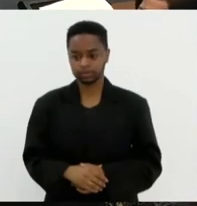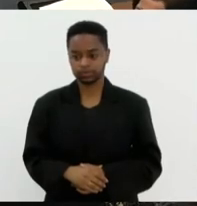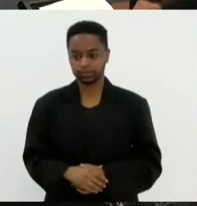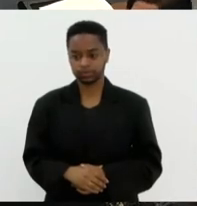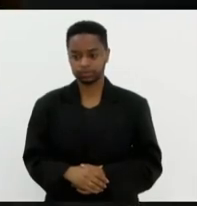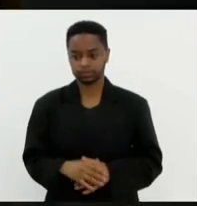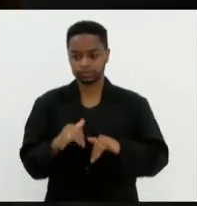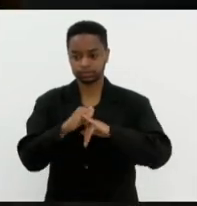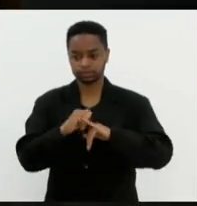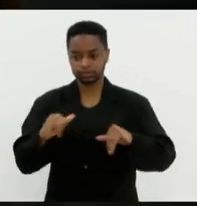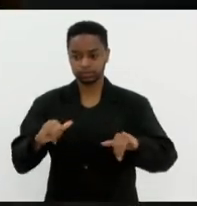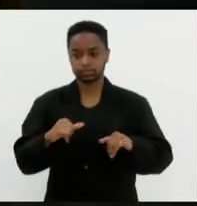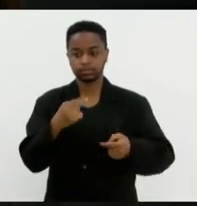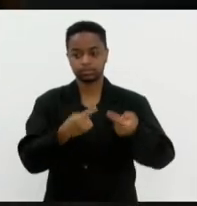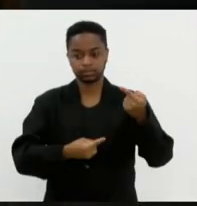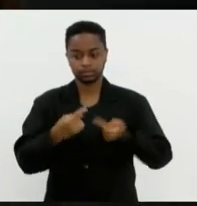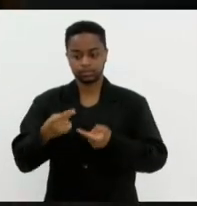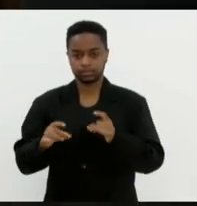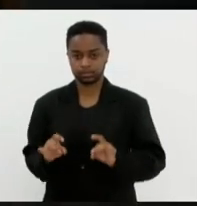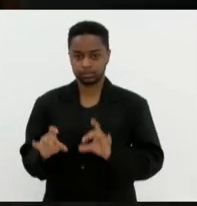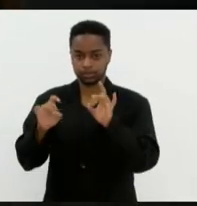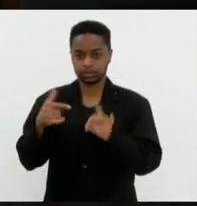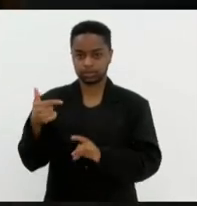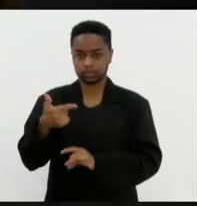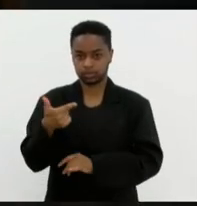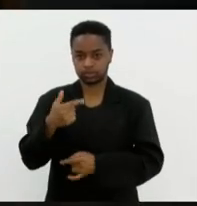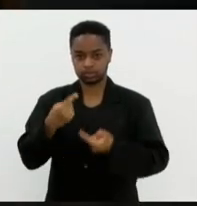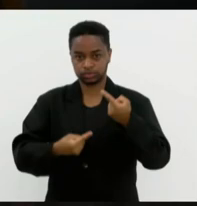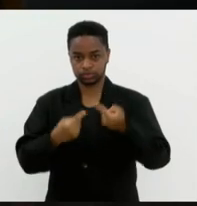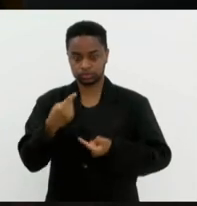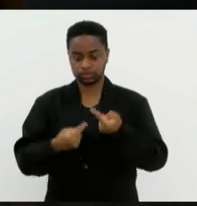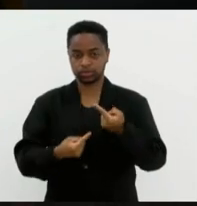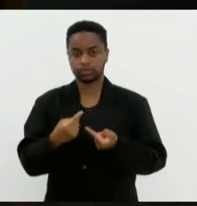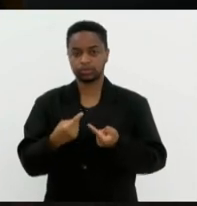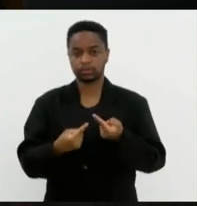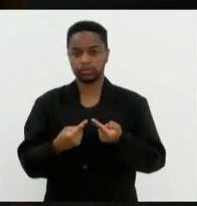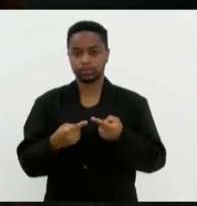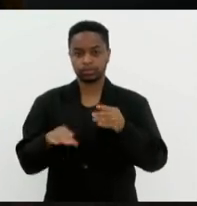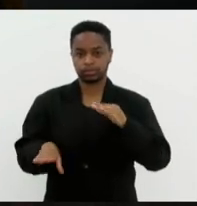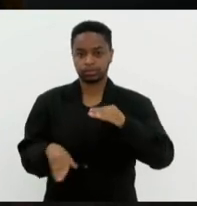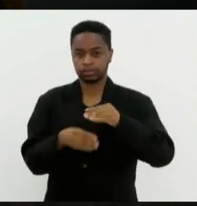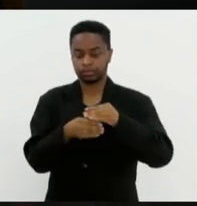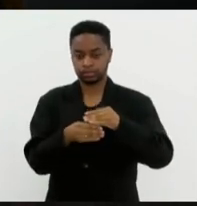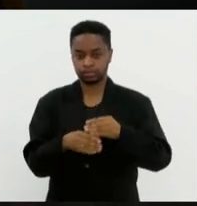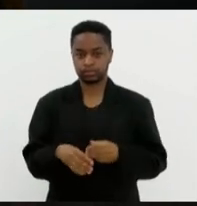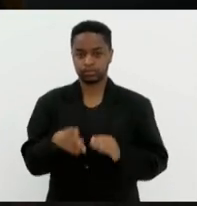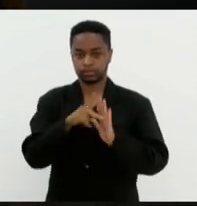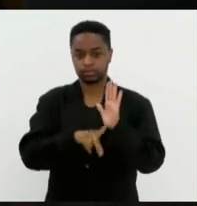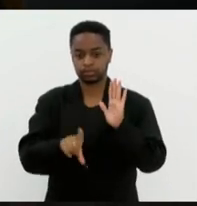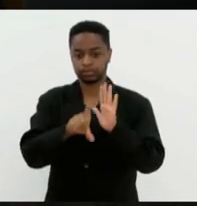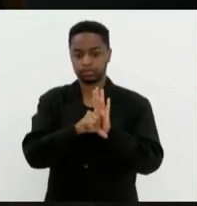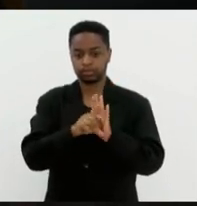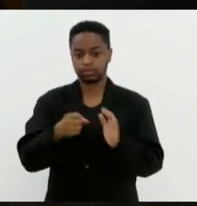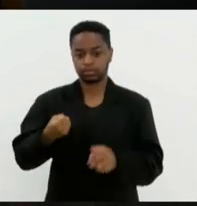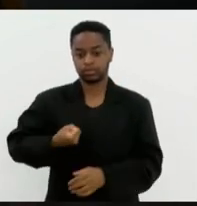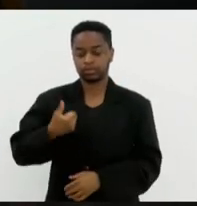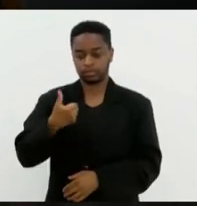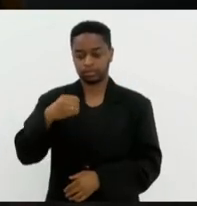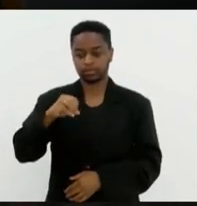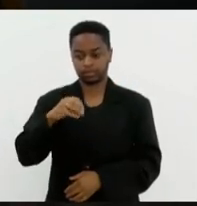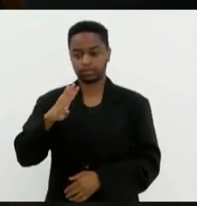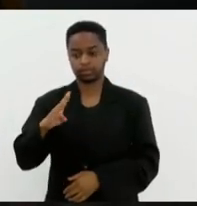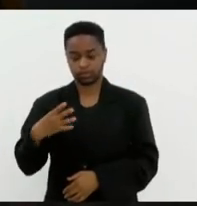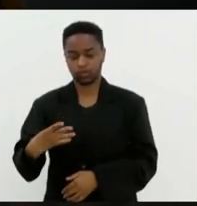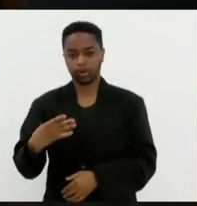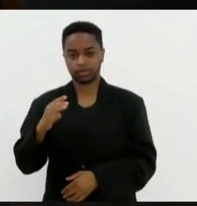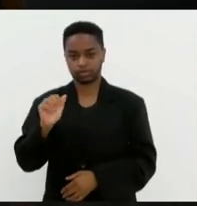Anuncio, em tramitação ordinária, em segunda discussão, redação do vencido, assim emendada, projeto de lei número 104-A